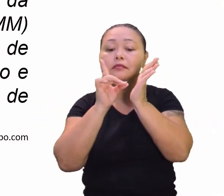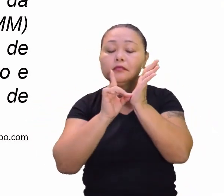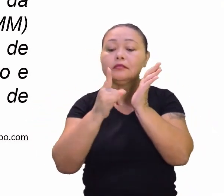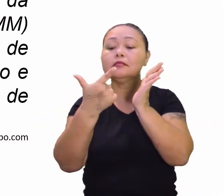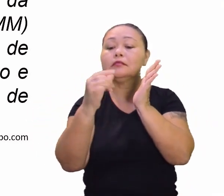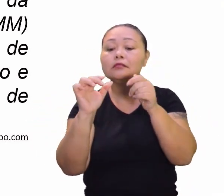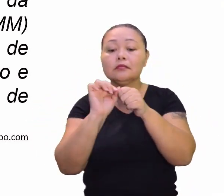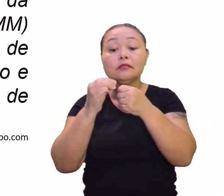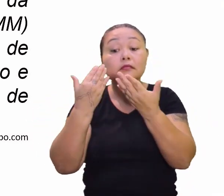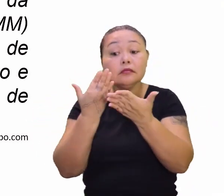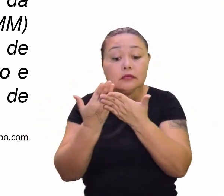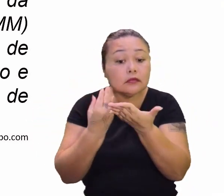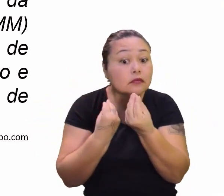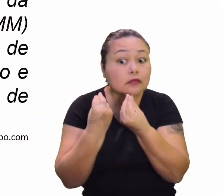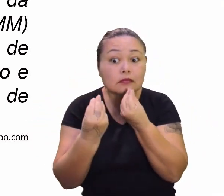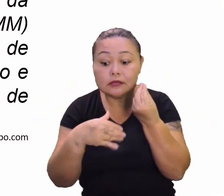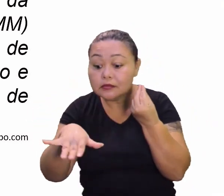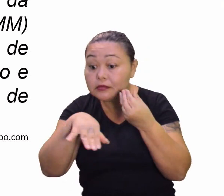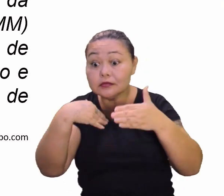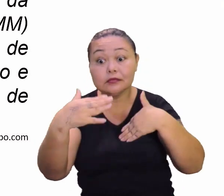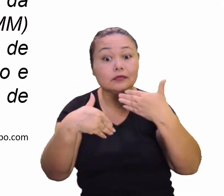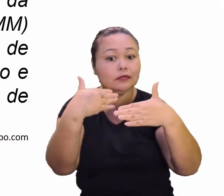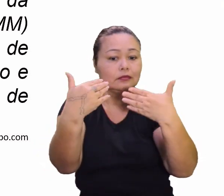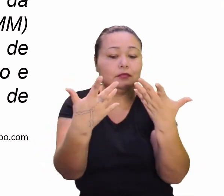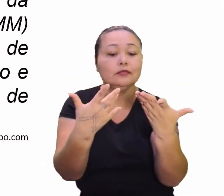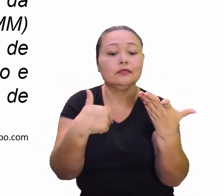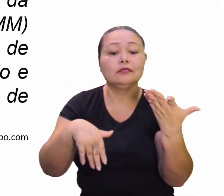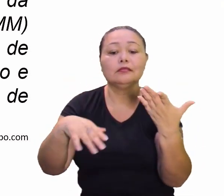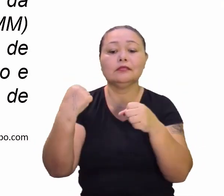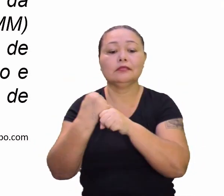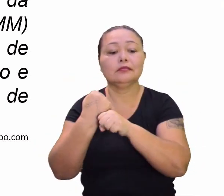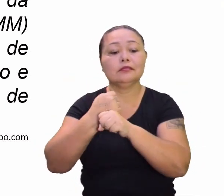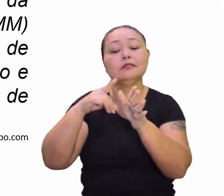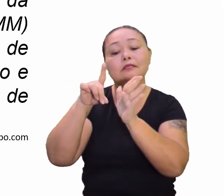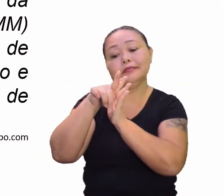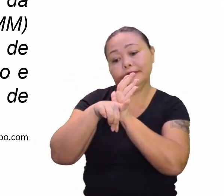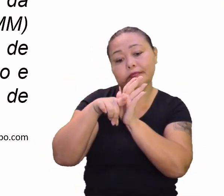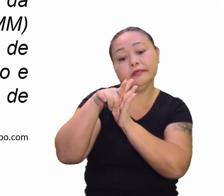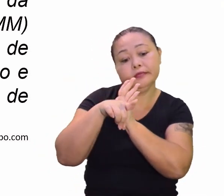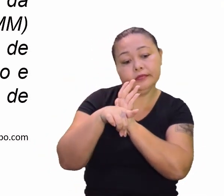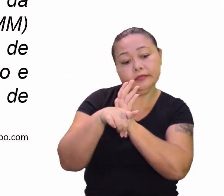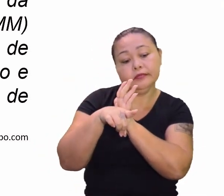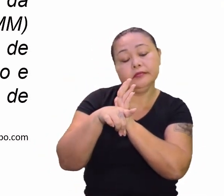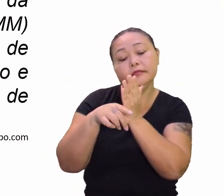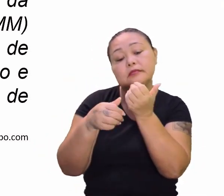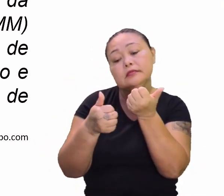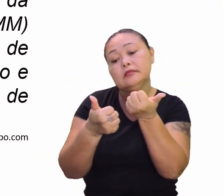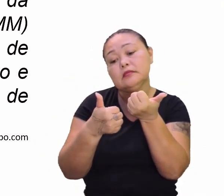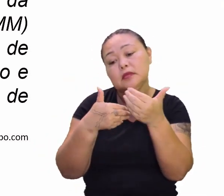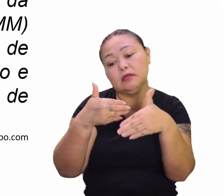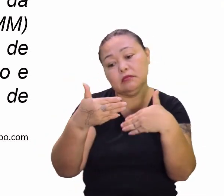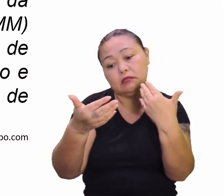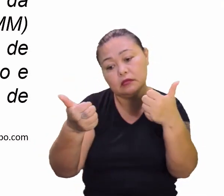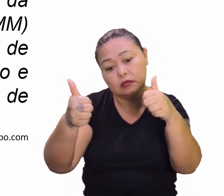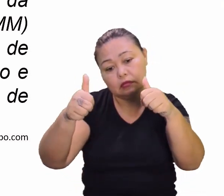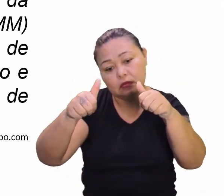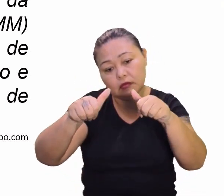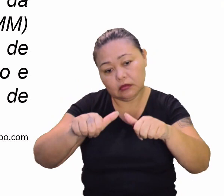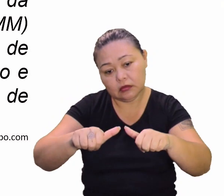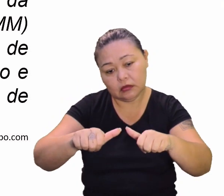estudava como fazer a região crescer, já que as obras da estrada de ferro Madeira-Mamoré começaram a